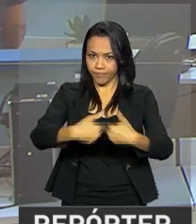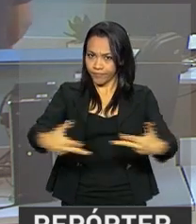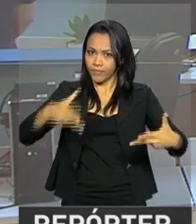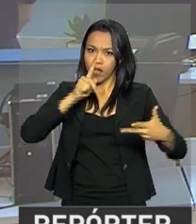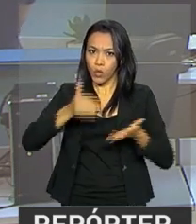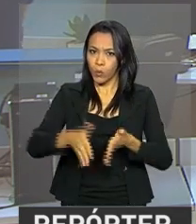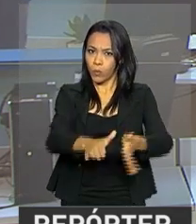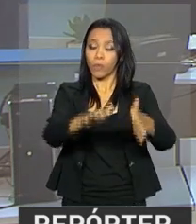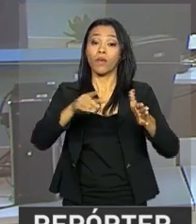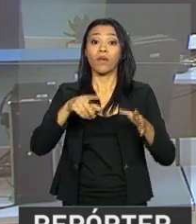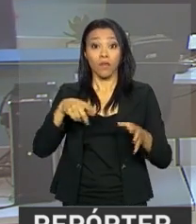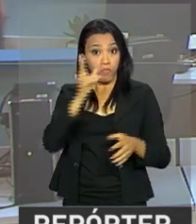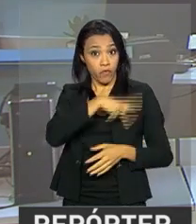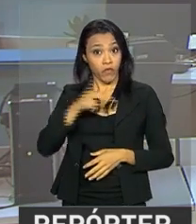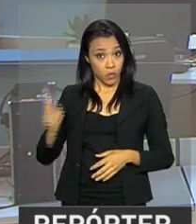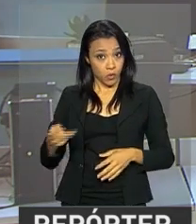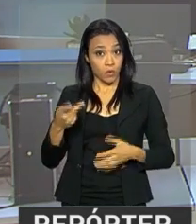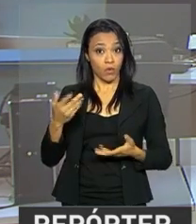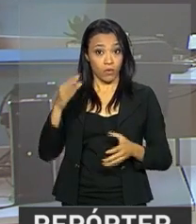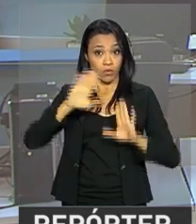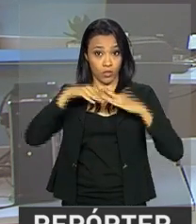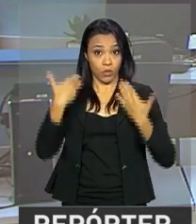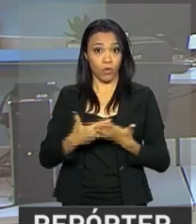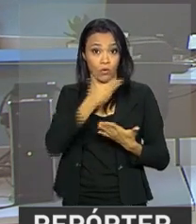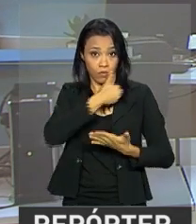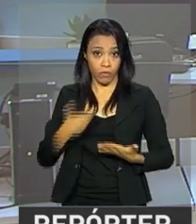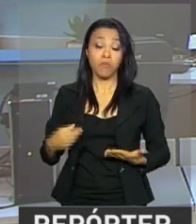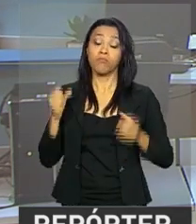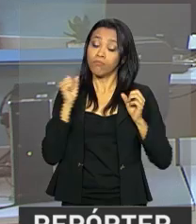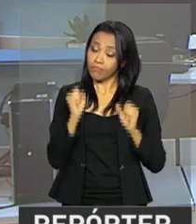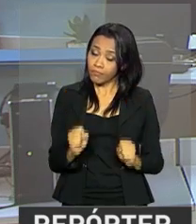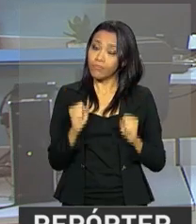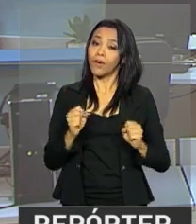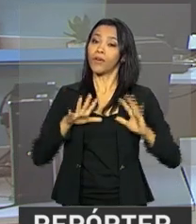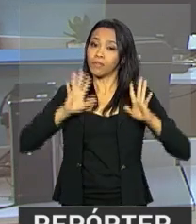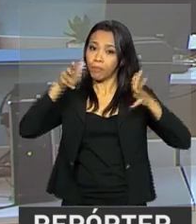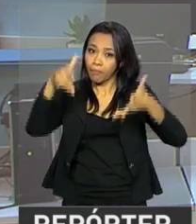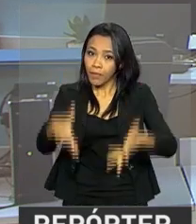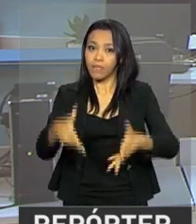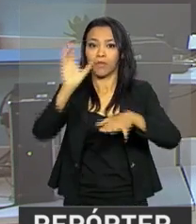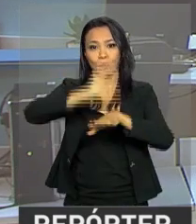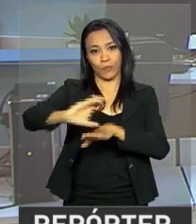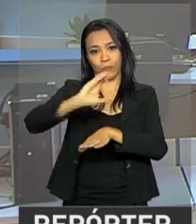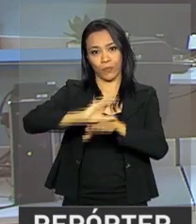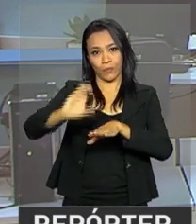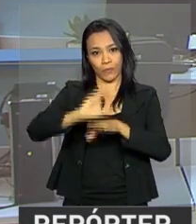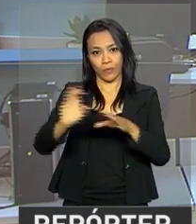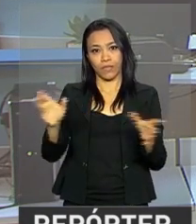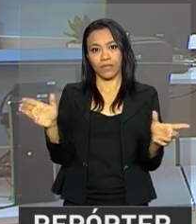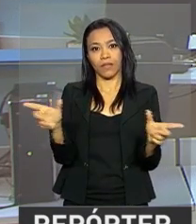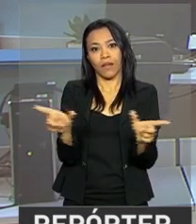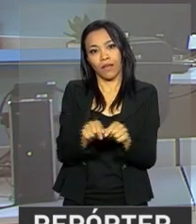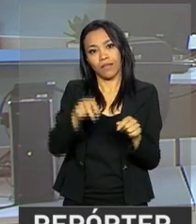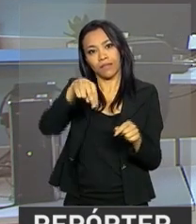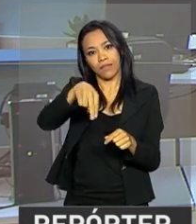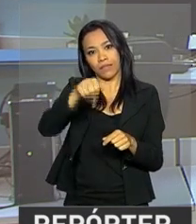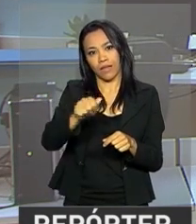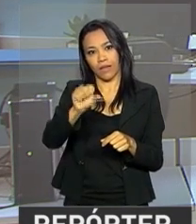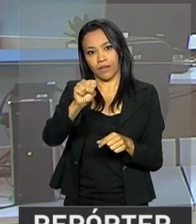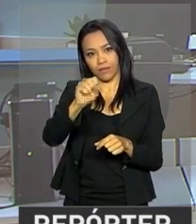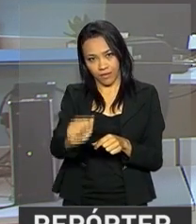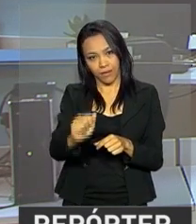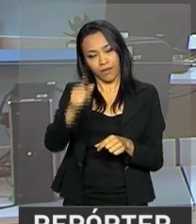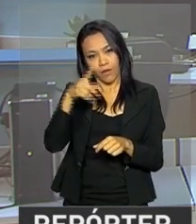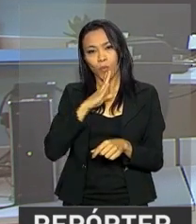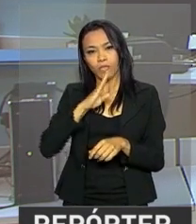podem participar de um curso promovido em parceria com a agência espacial brasileira um conhecimento que será transmitido para